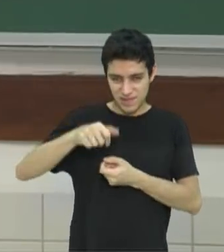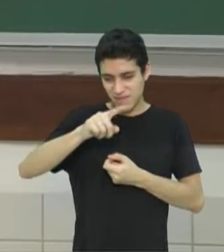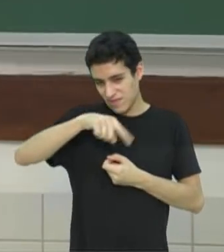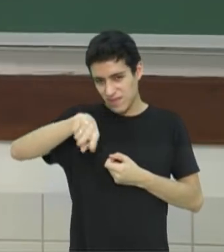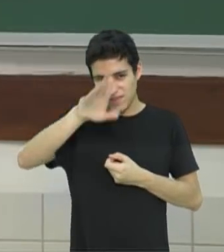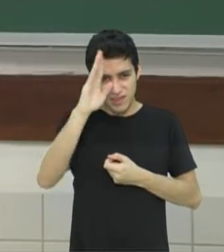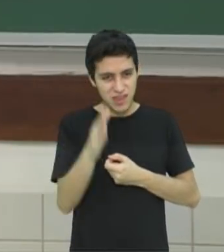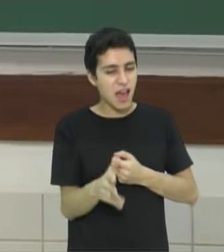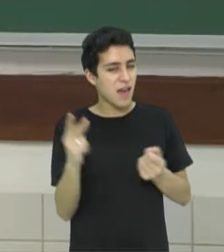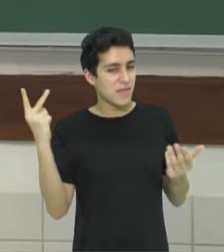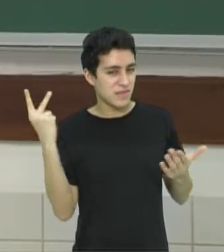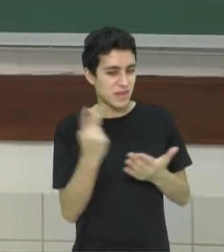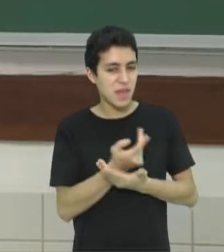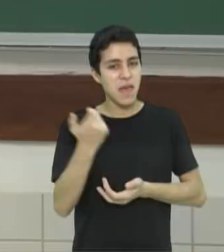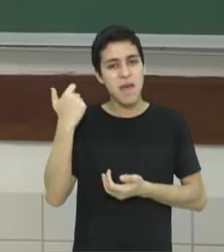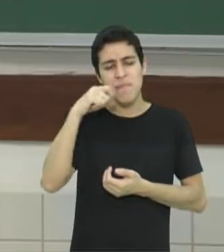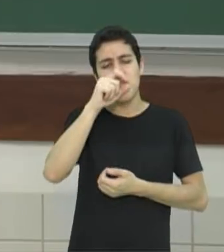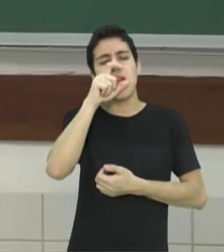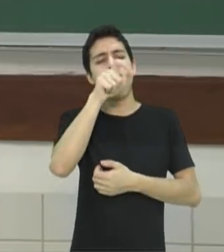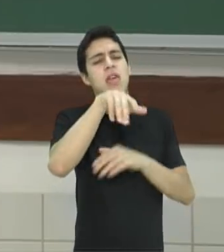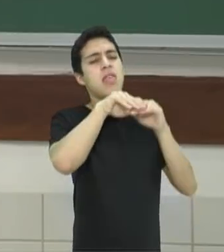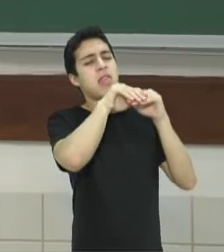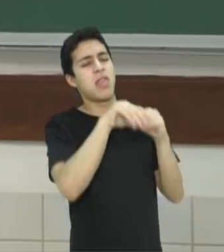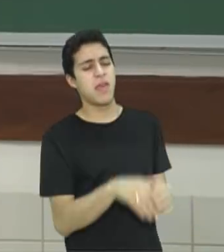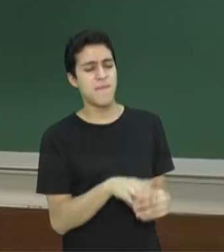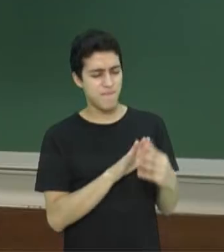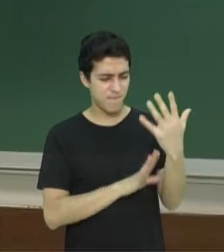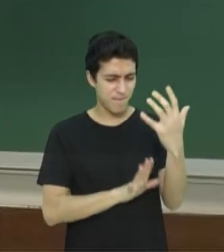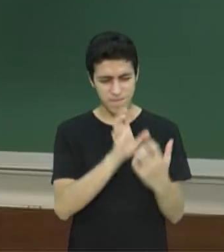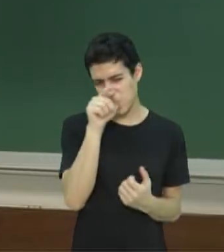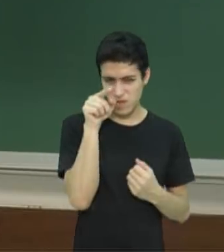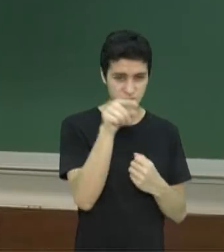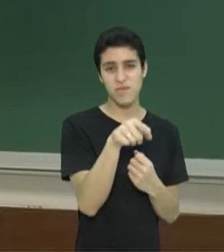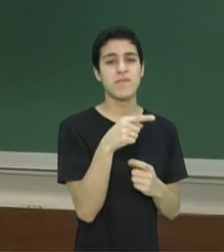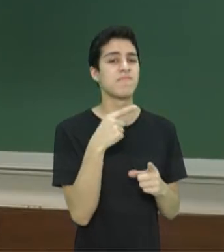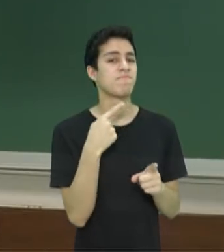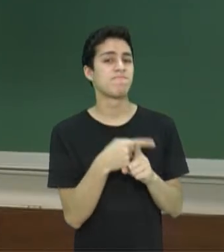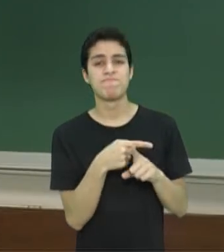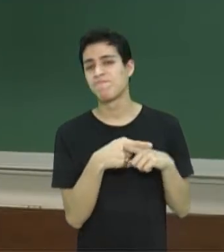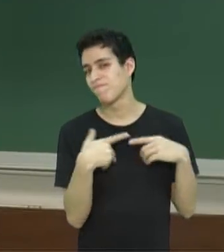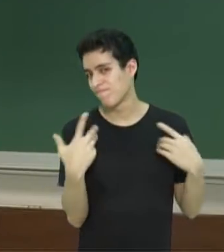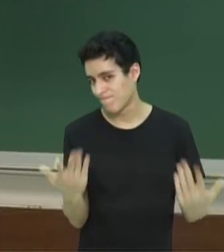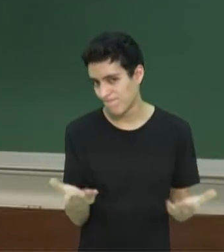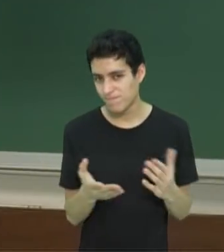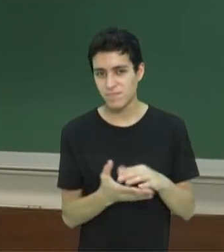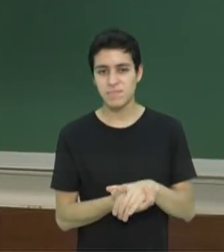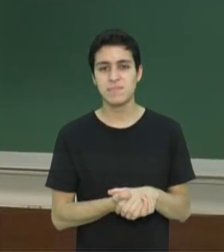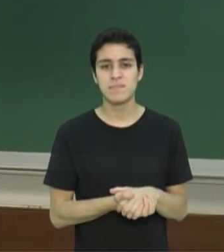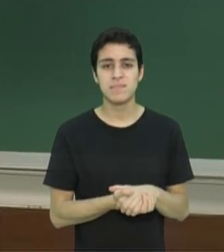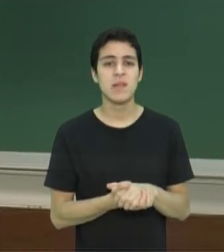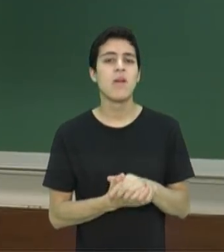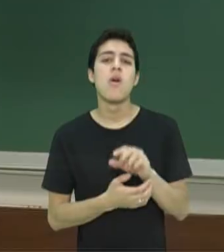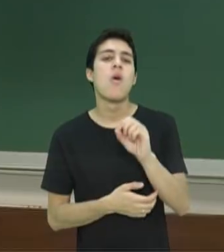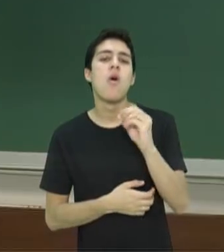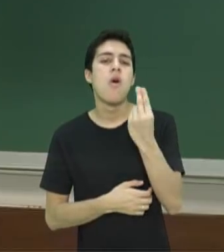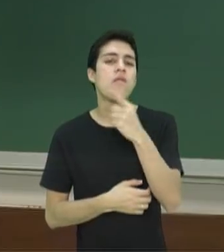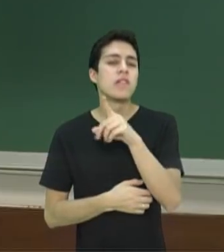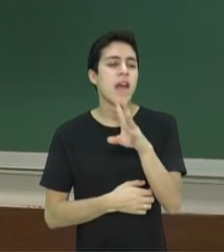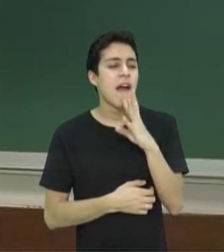não levou um xingão da mãe, a mãe não brigou com você, ou conhece outra